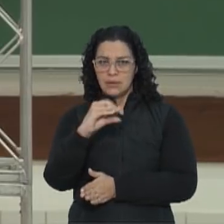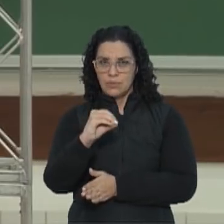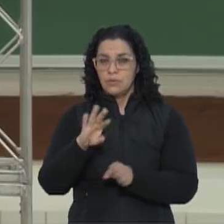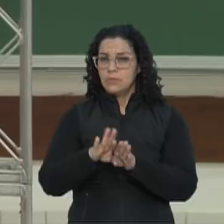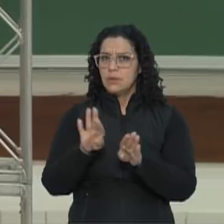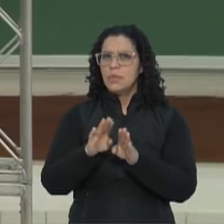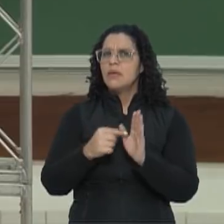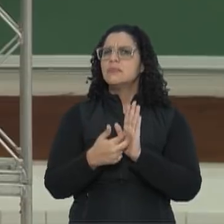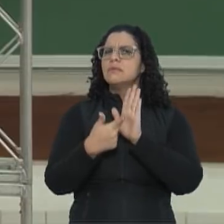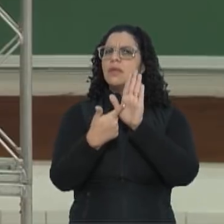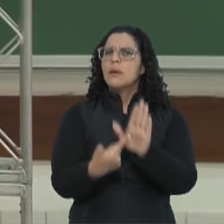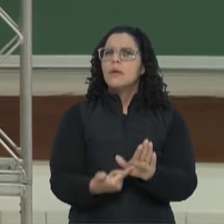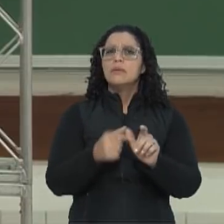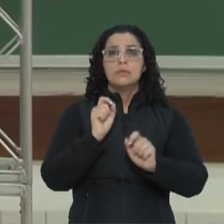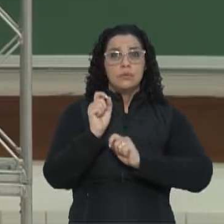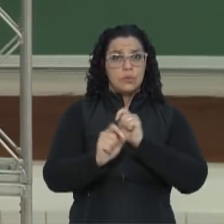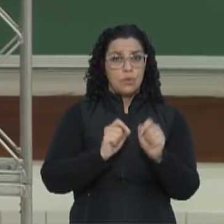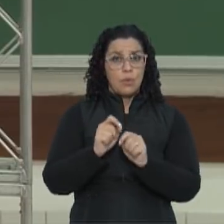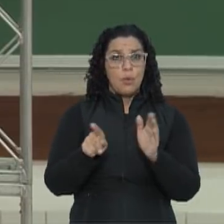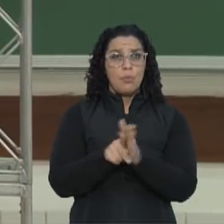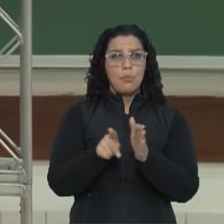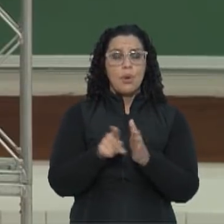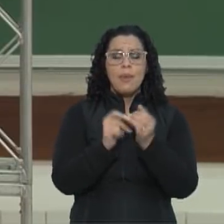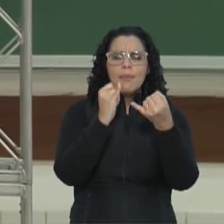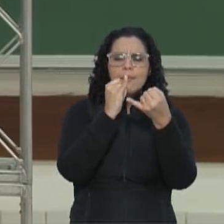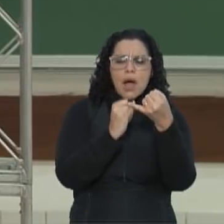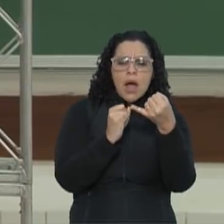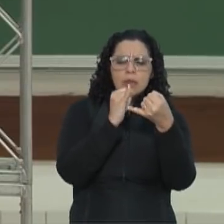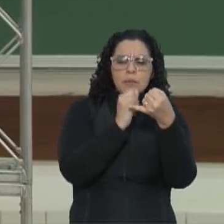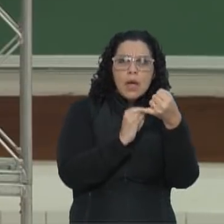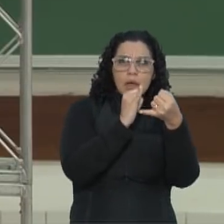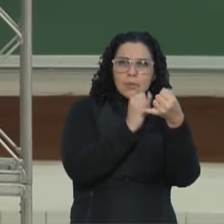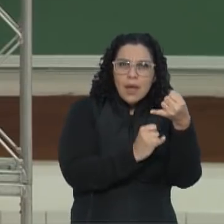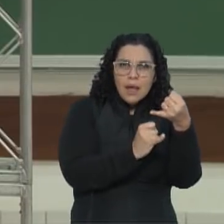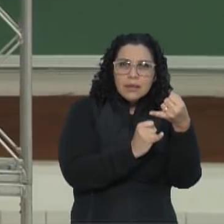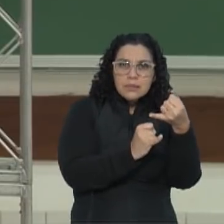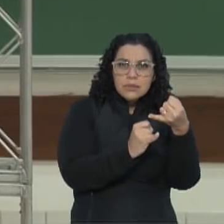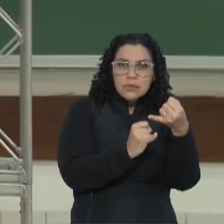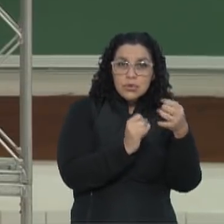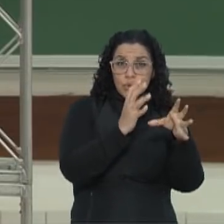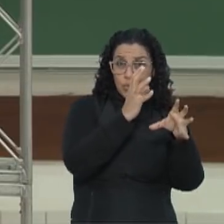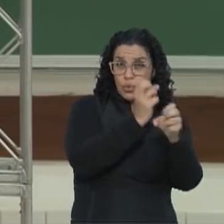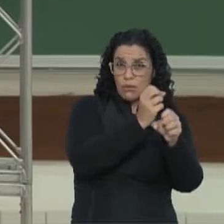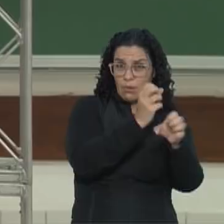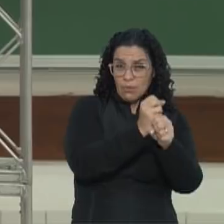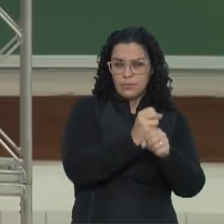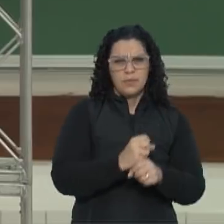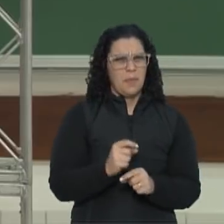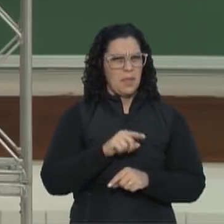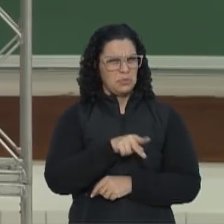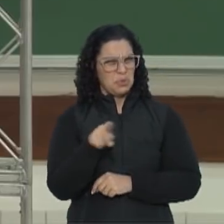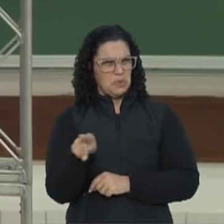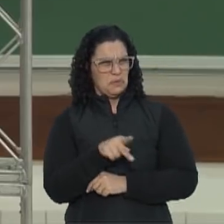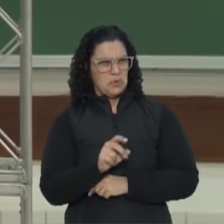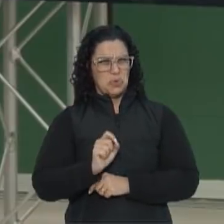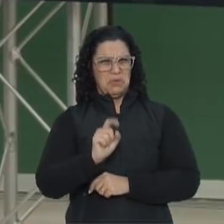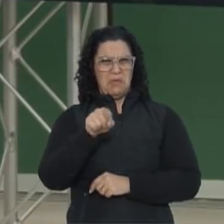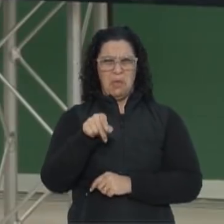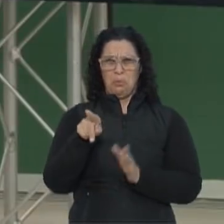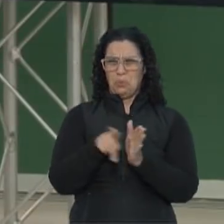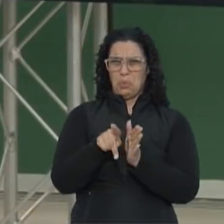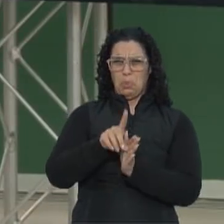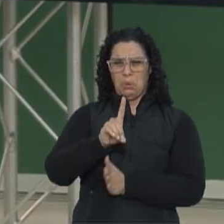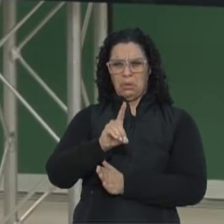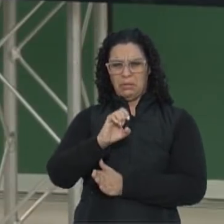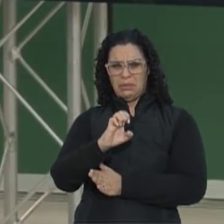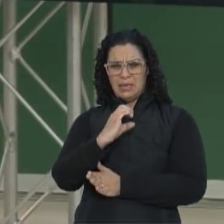fração é a representação de partes de um inteiro ou de mais de um inteiro. Mas, professora, o que é escrita decimal, o